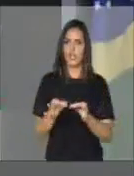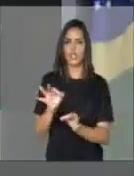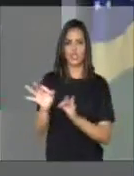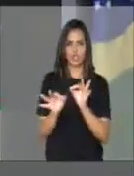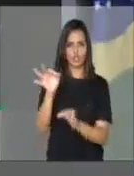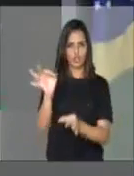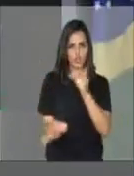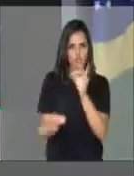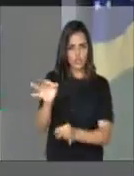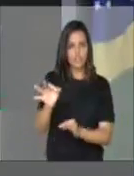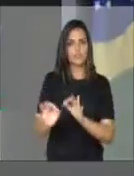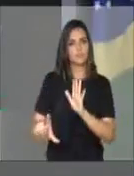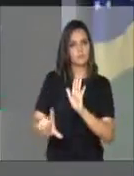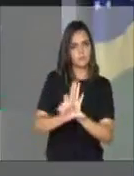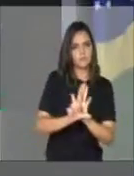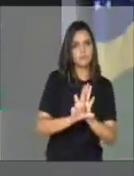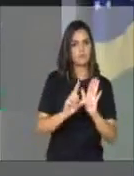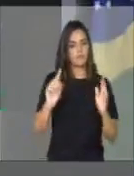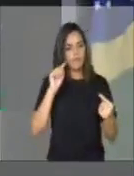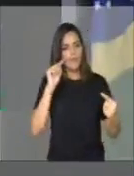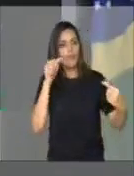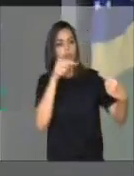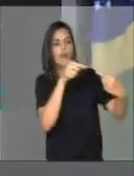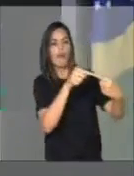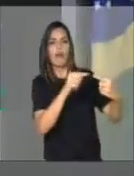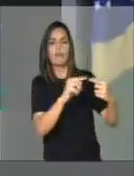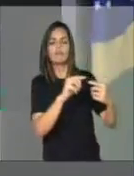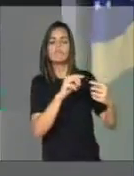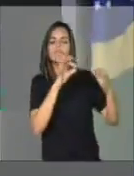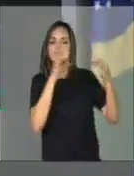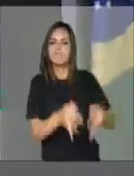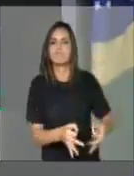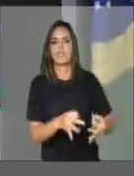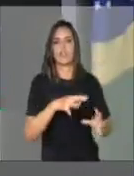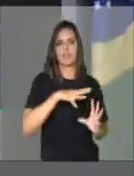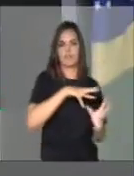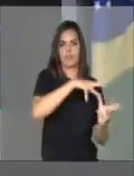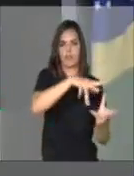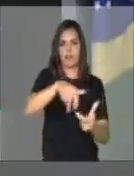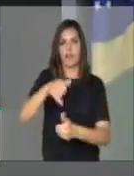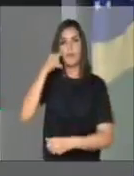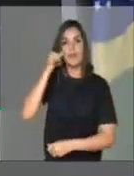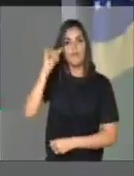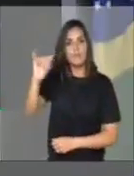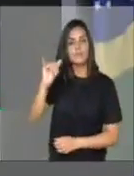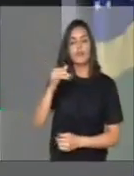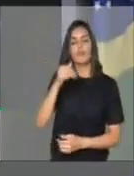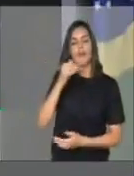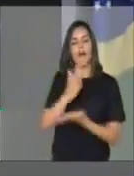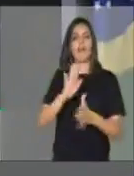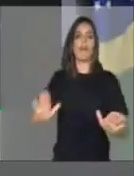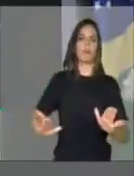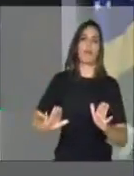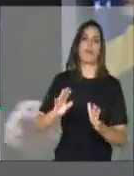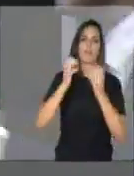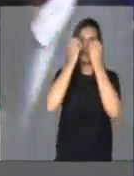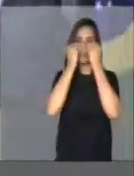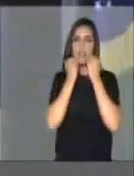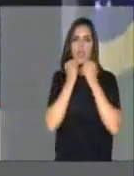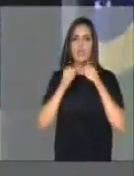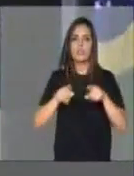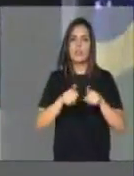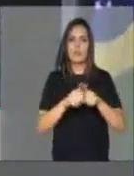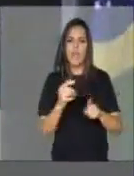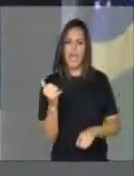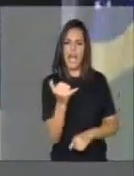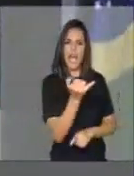jurídico nacional com os padrões internacionais de prevenção e combate ao terrorismo, a proliferação